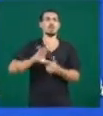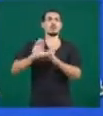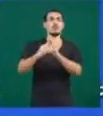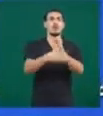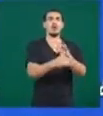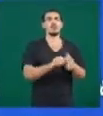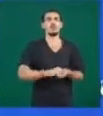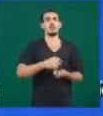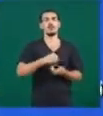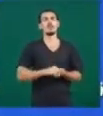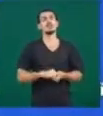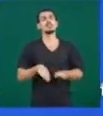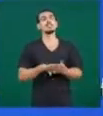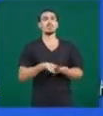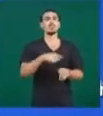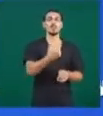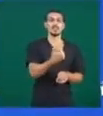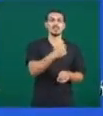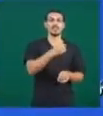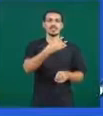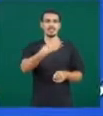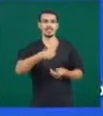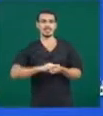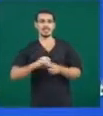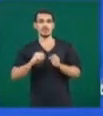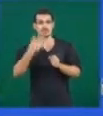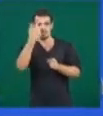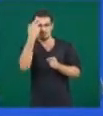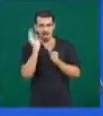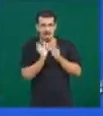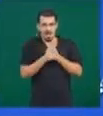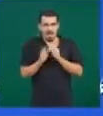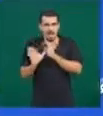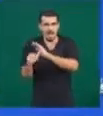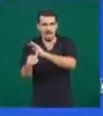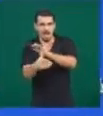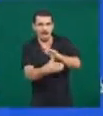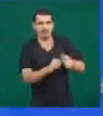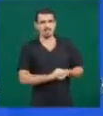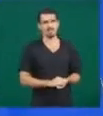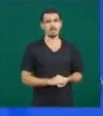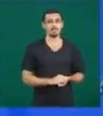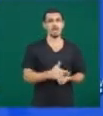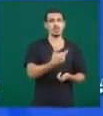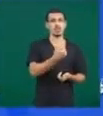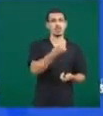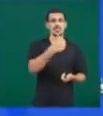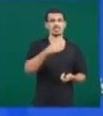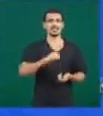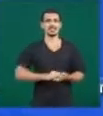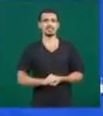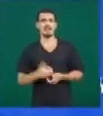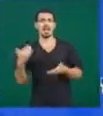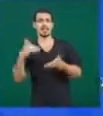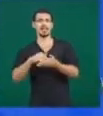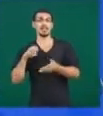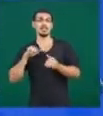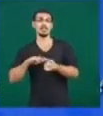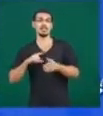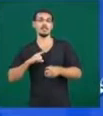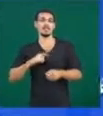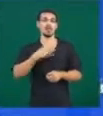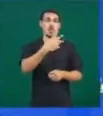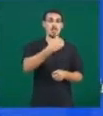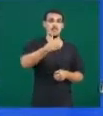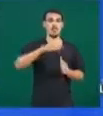e 213 furtos na zona rural de Uberlândia. Em 2017, até o mês de setembro, foram